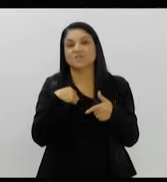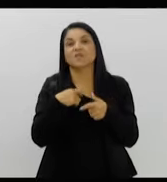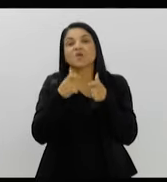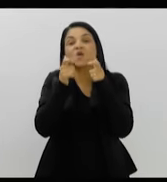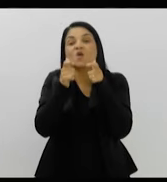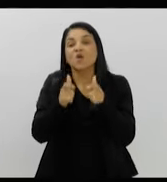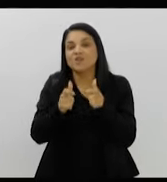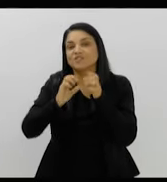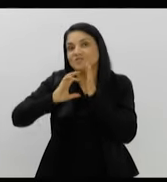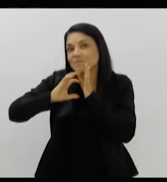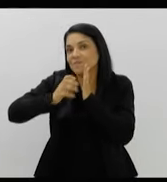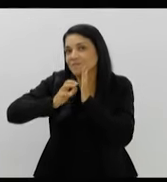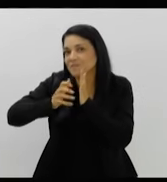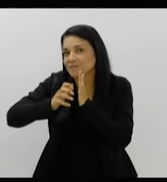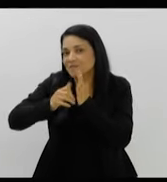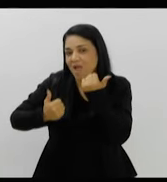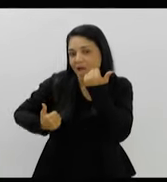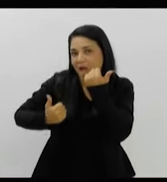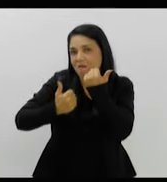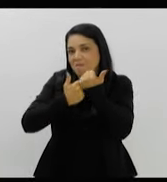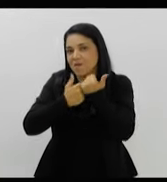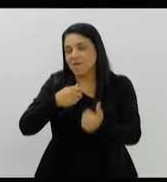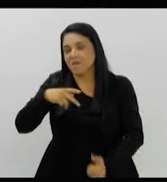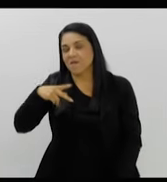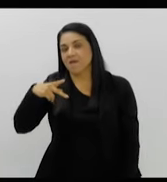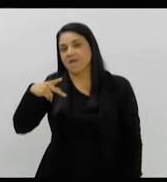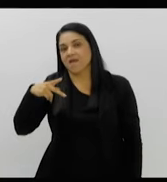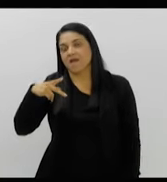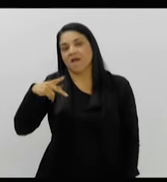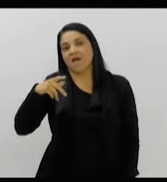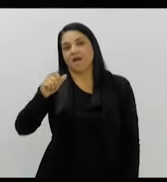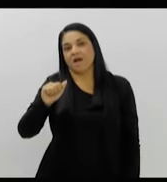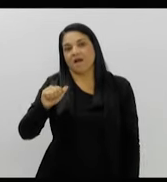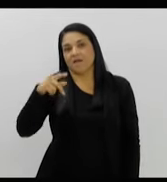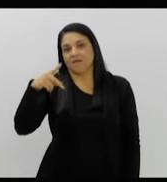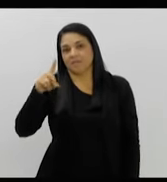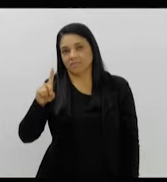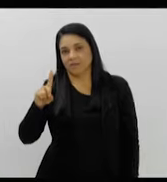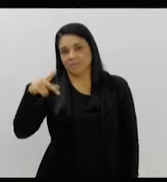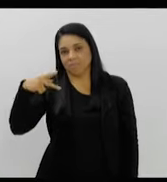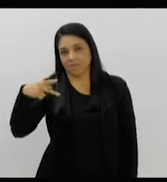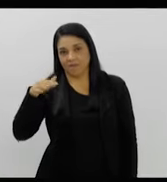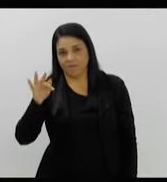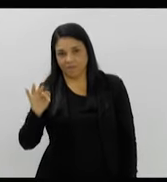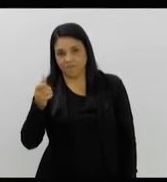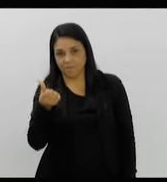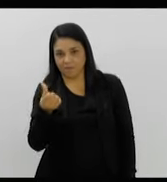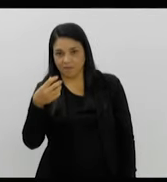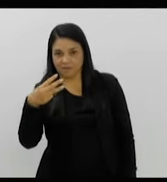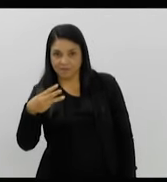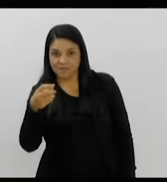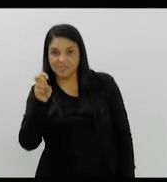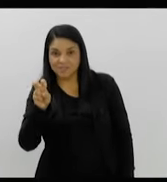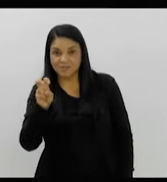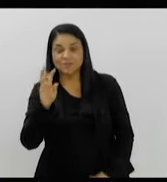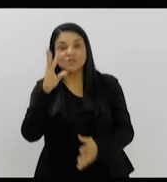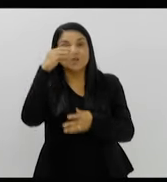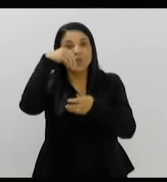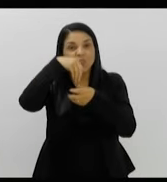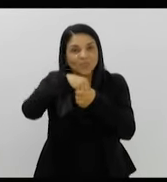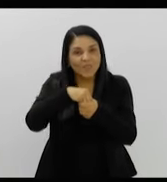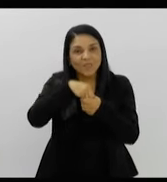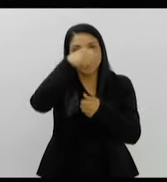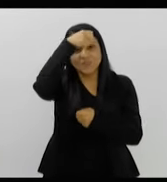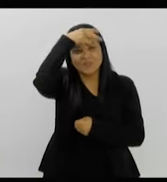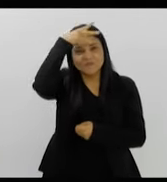partidos apo a df35 estão abrigados na prefeitura